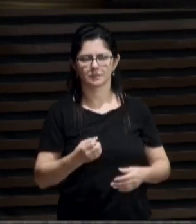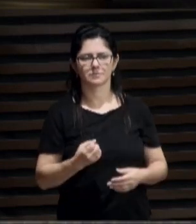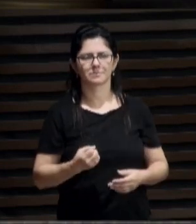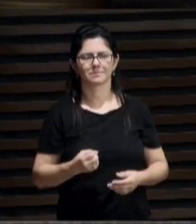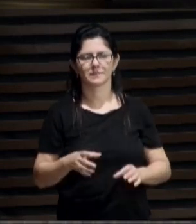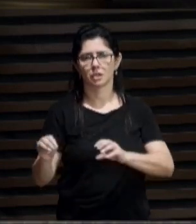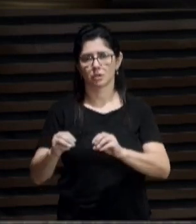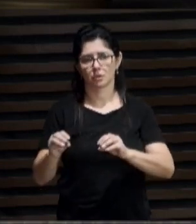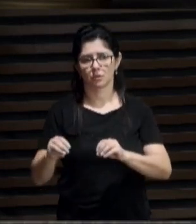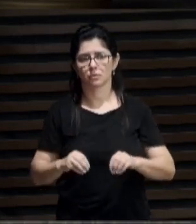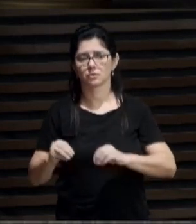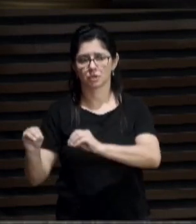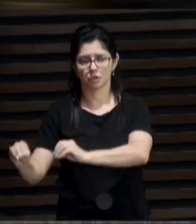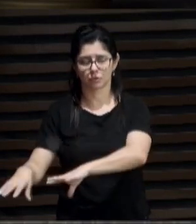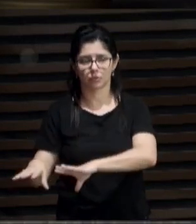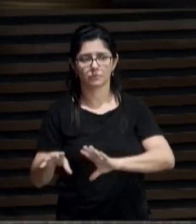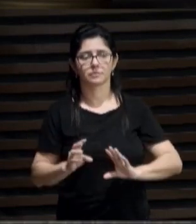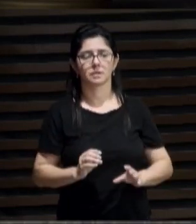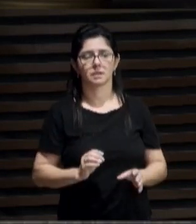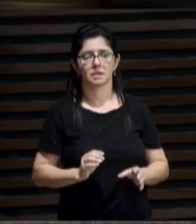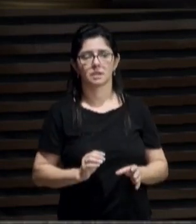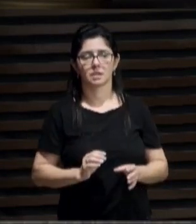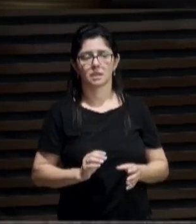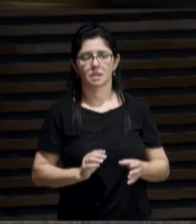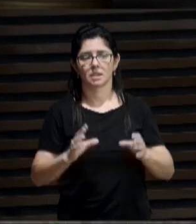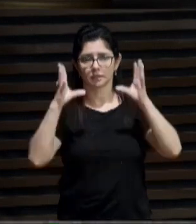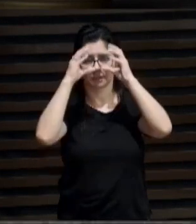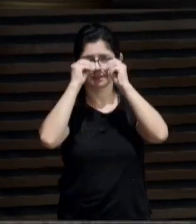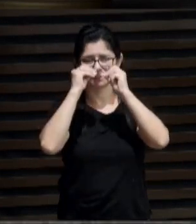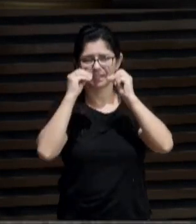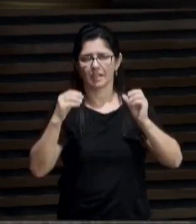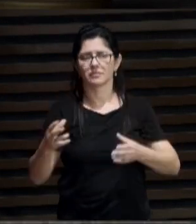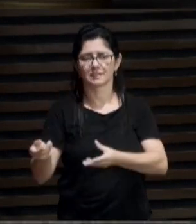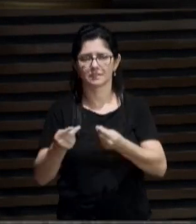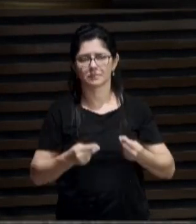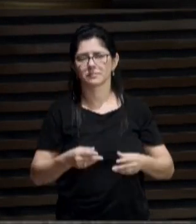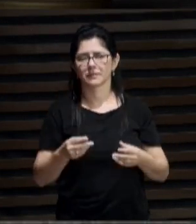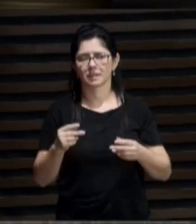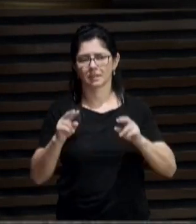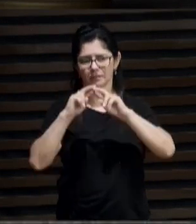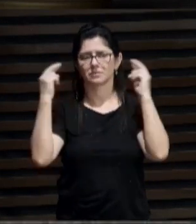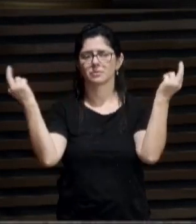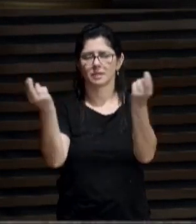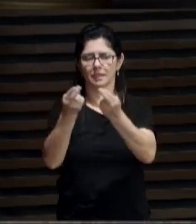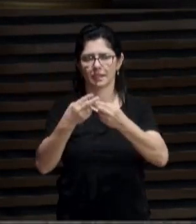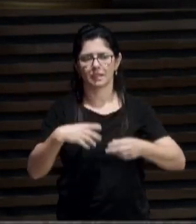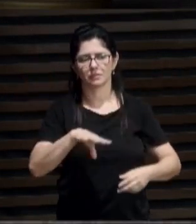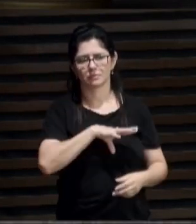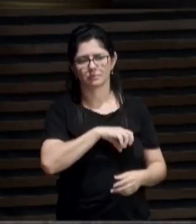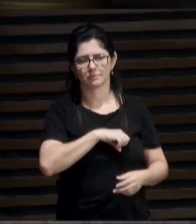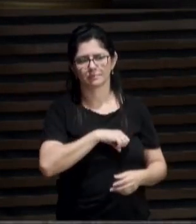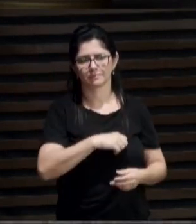trevas, nos transportou para o reino do Filho do seu amor. Se antes o nosso Pai era o diabo, agora o